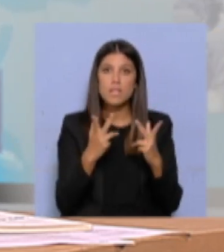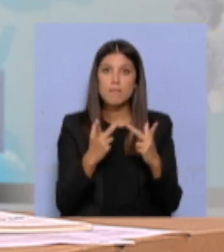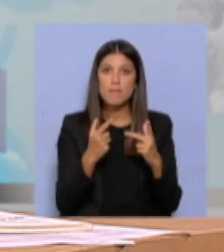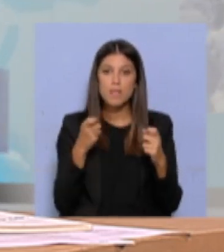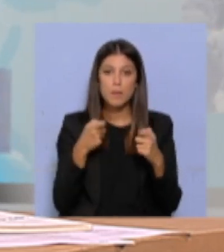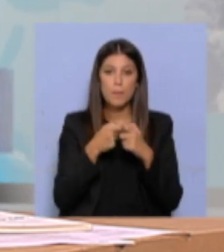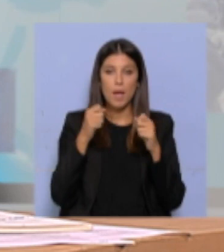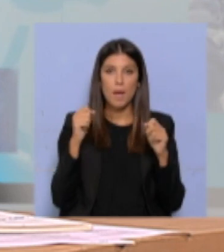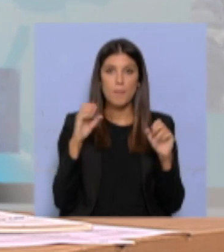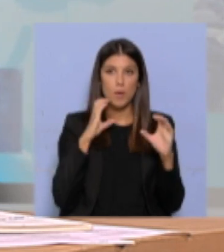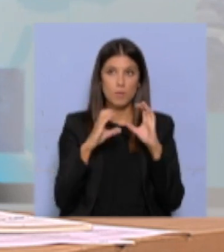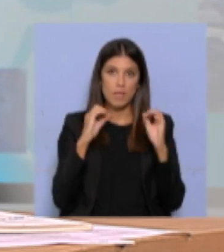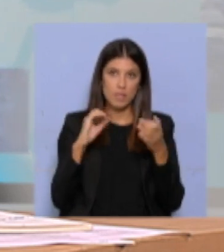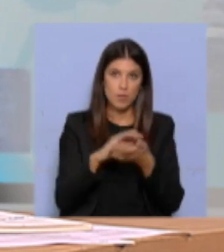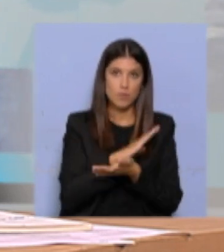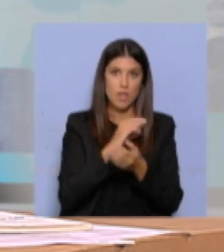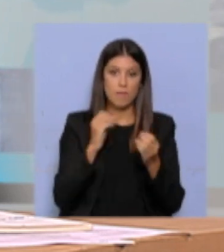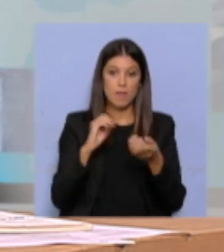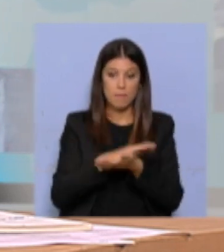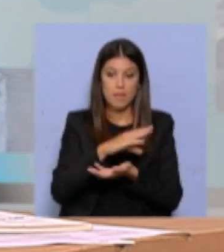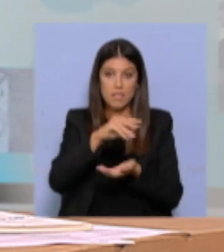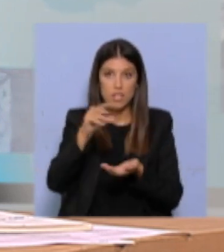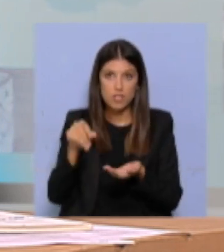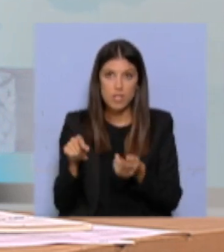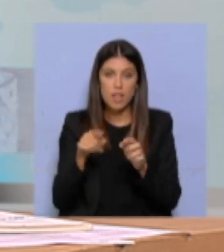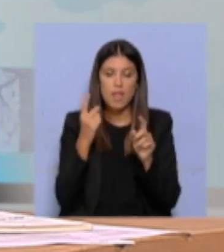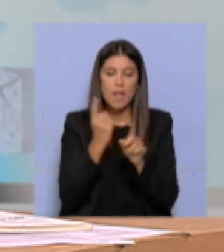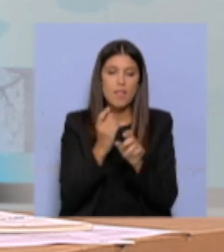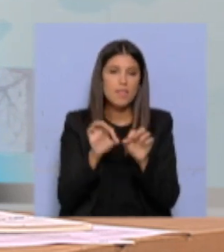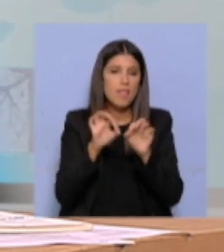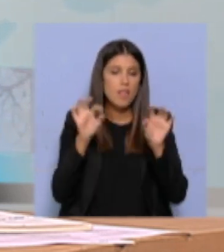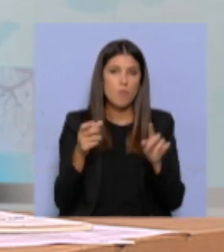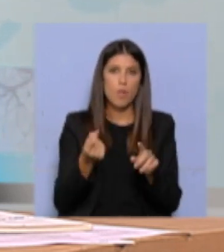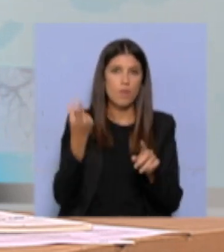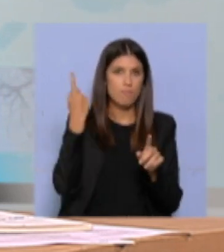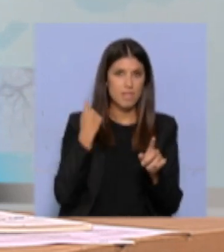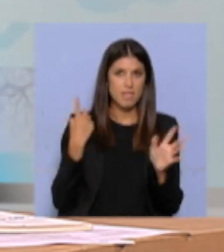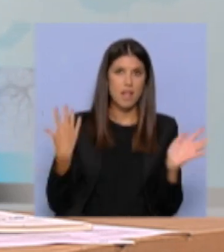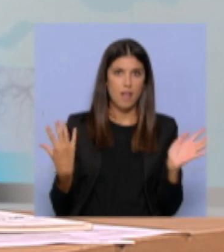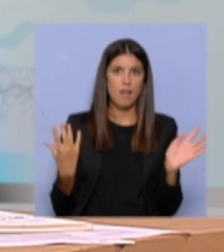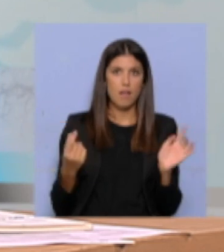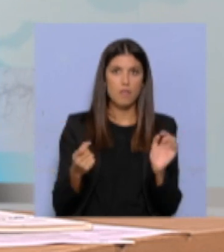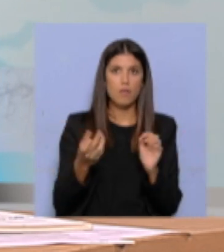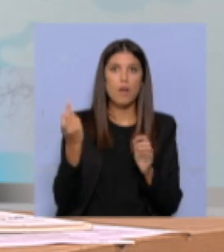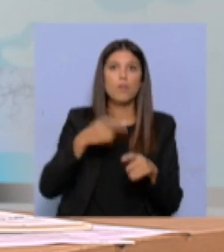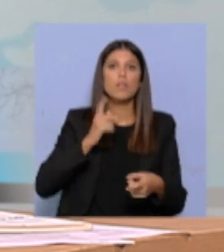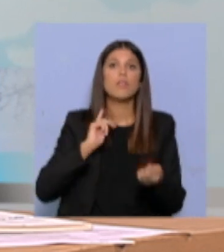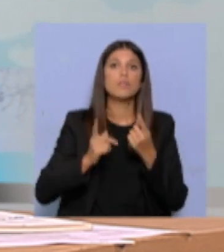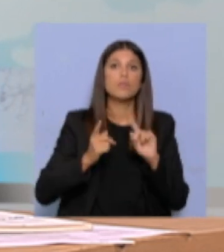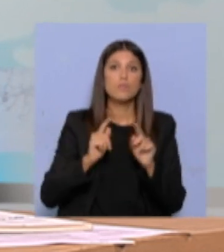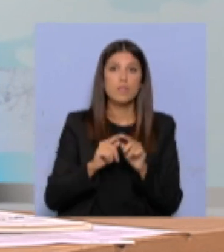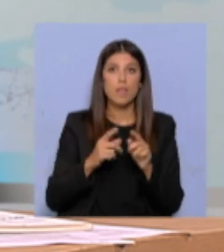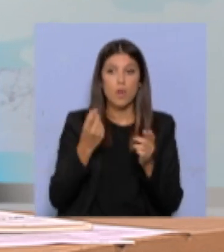a comunicação social, para a imprensa regional, é exatamente o mesmo que o ano passado. E o que vai acontecer é que mesmo, apesar da